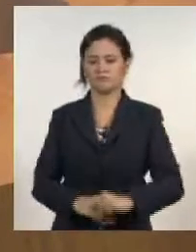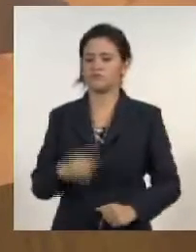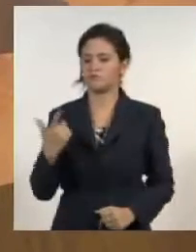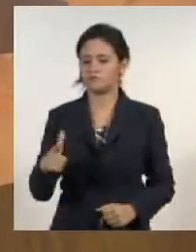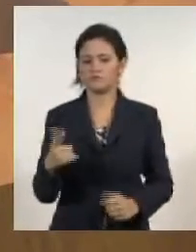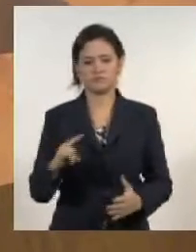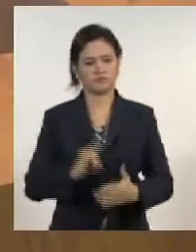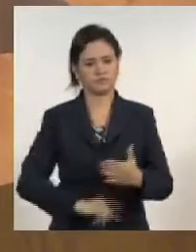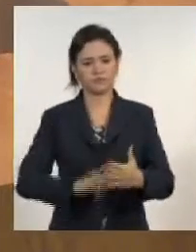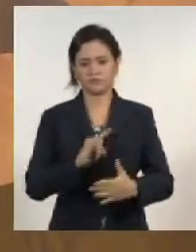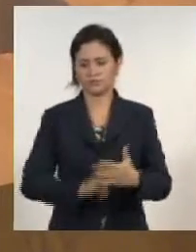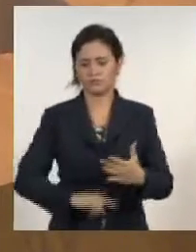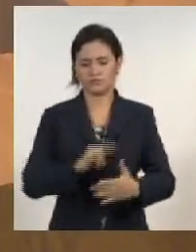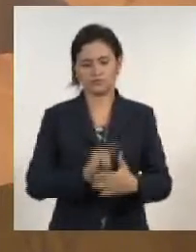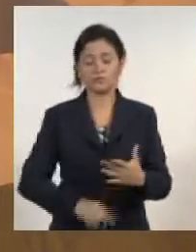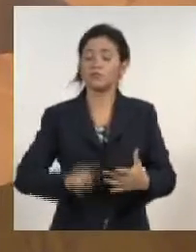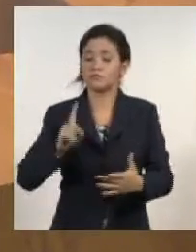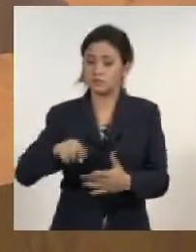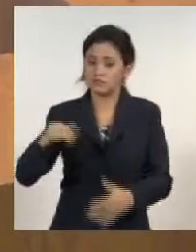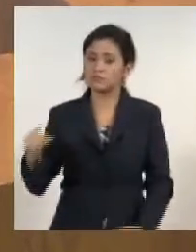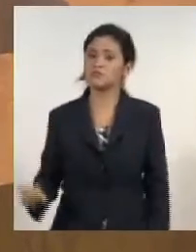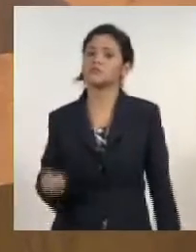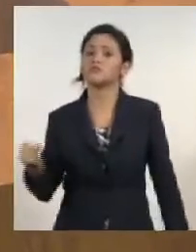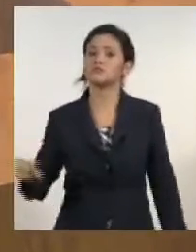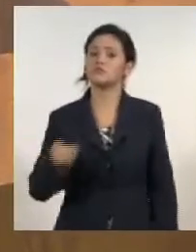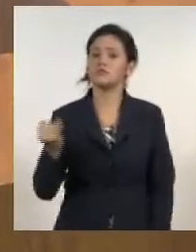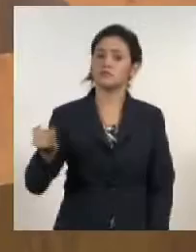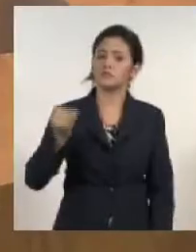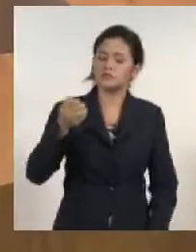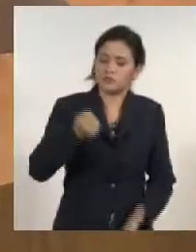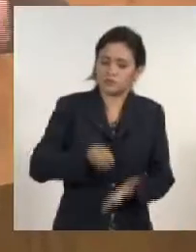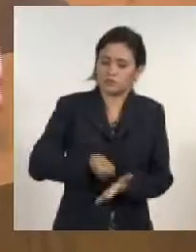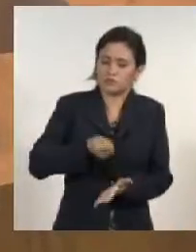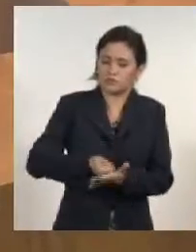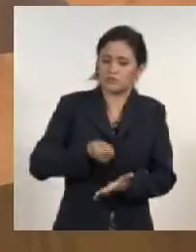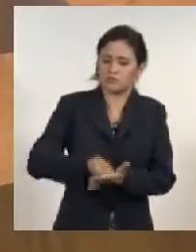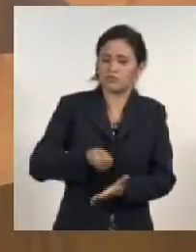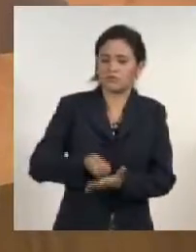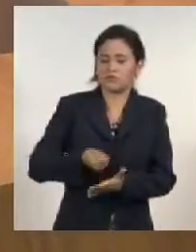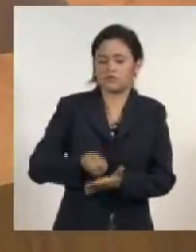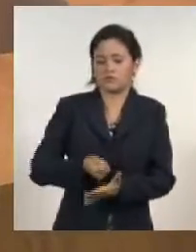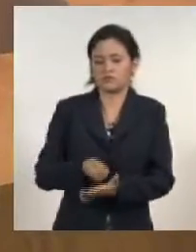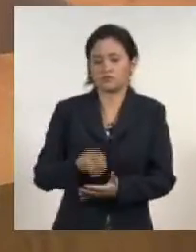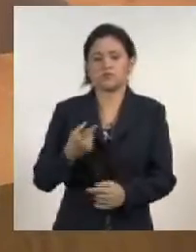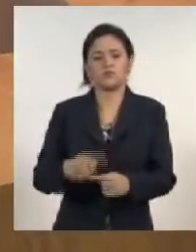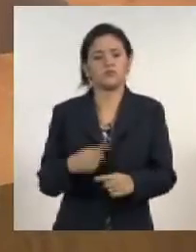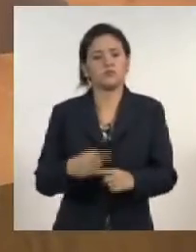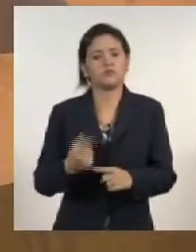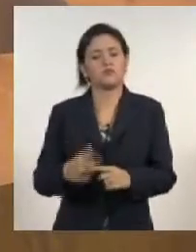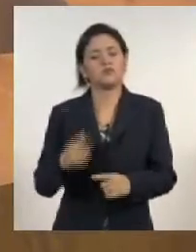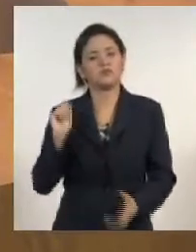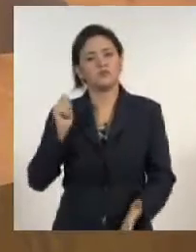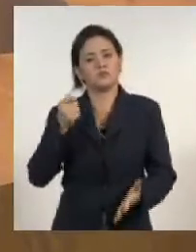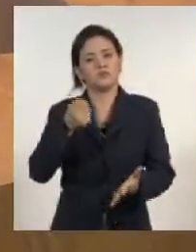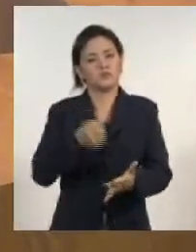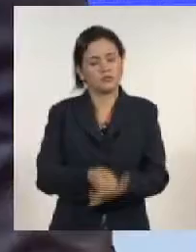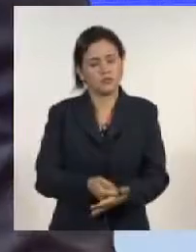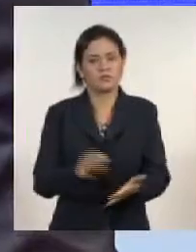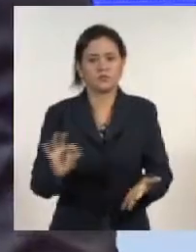Documento este fundamental e obrigatório para que seja feito o pagamento e a